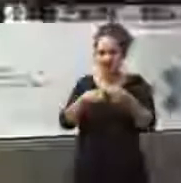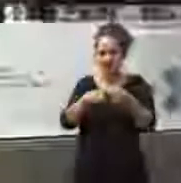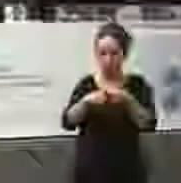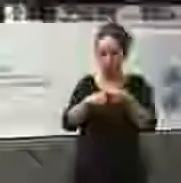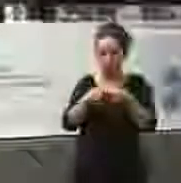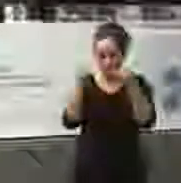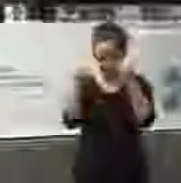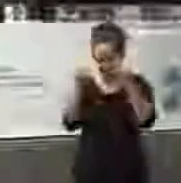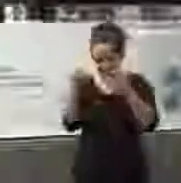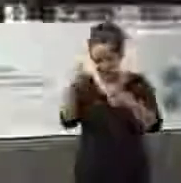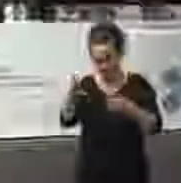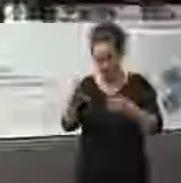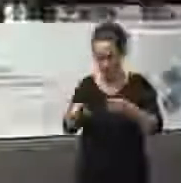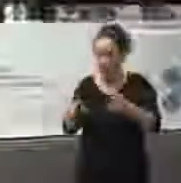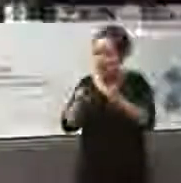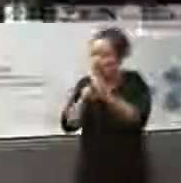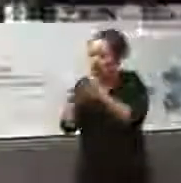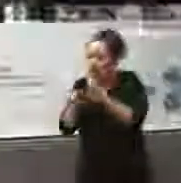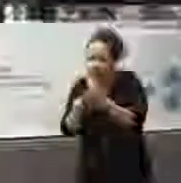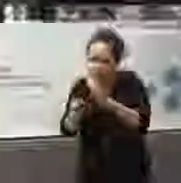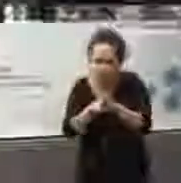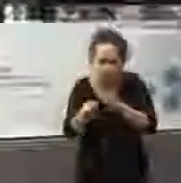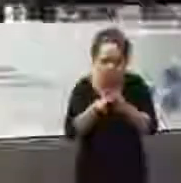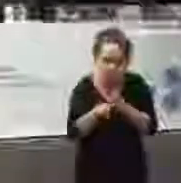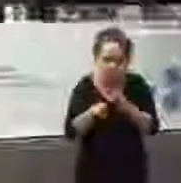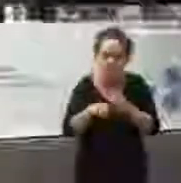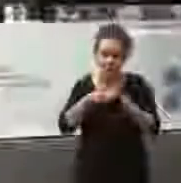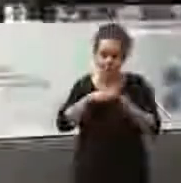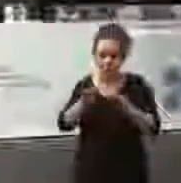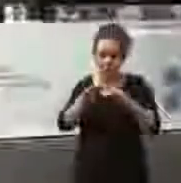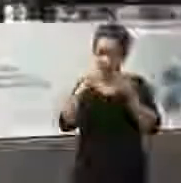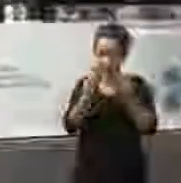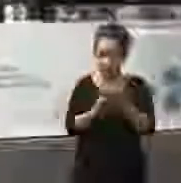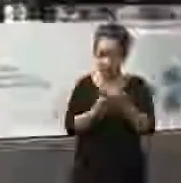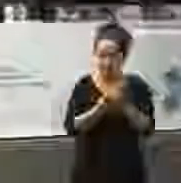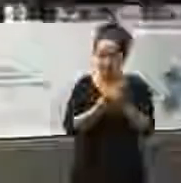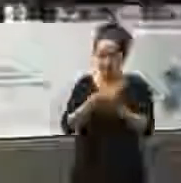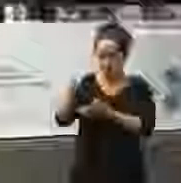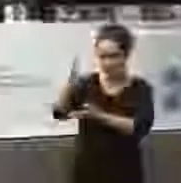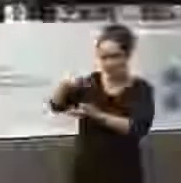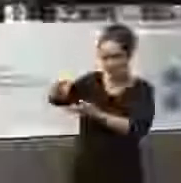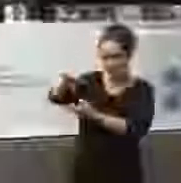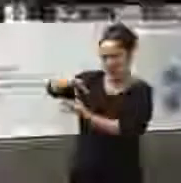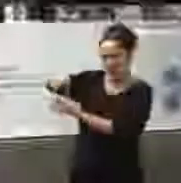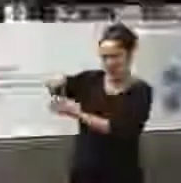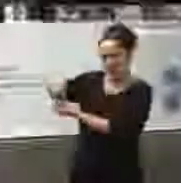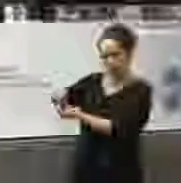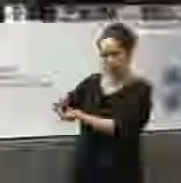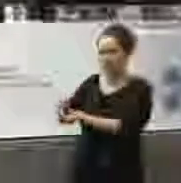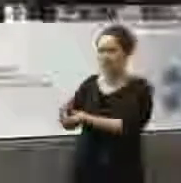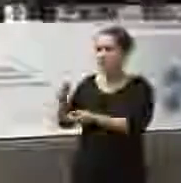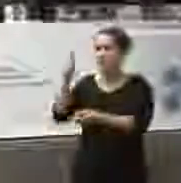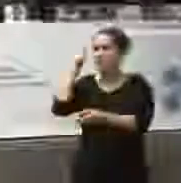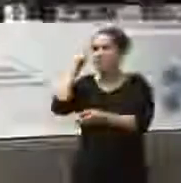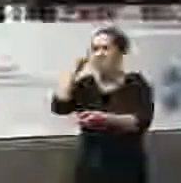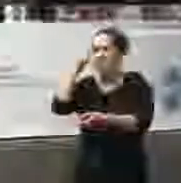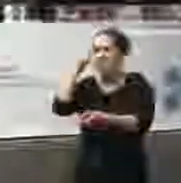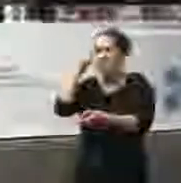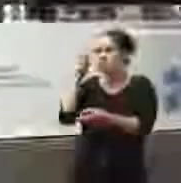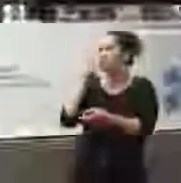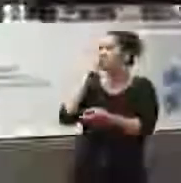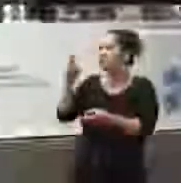existem alguns estudos que trabalham em estudos internacionais que trabalham para analisar a resposta